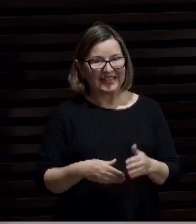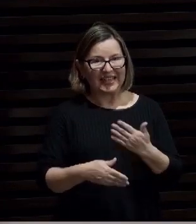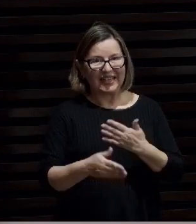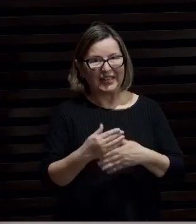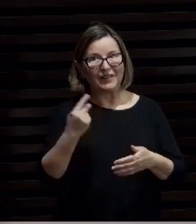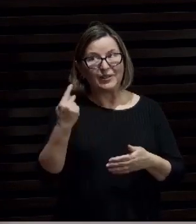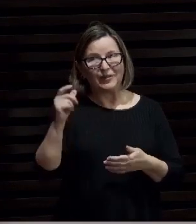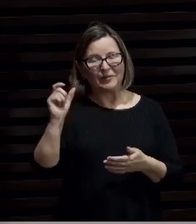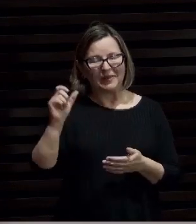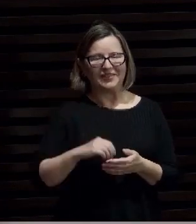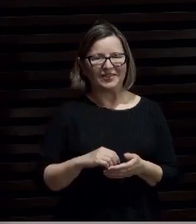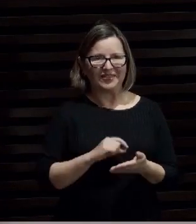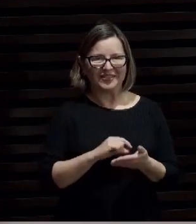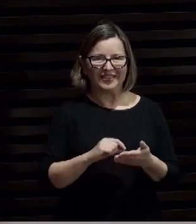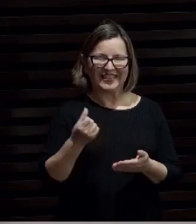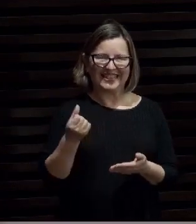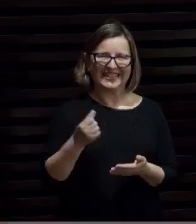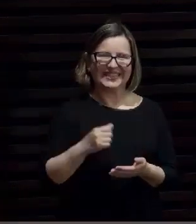Versículo 6.